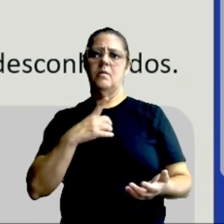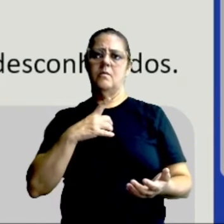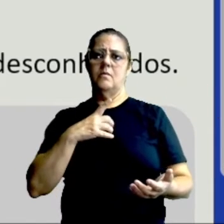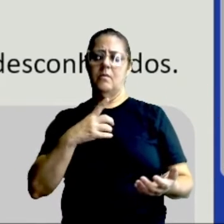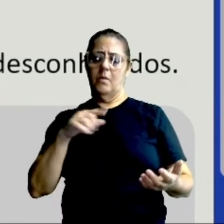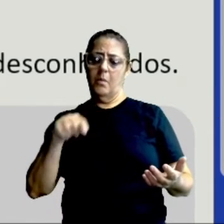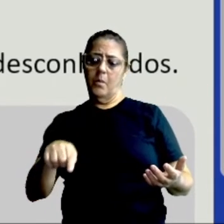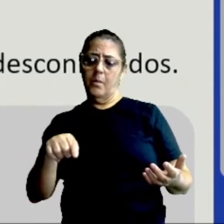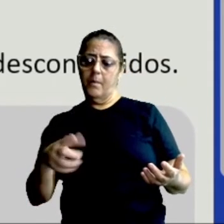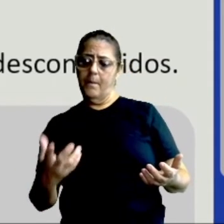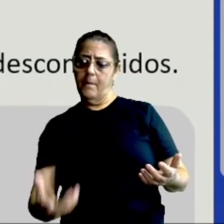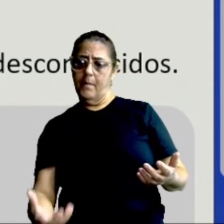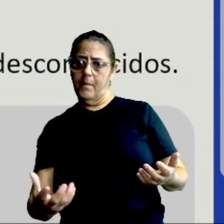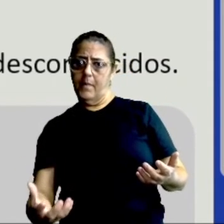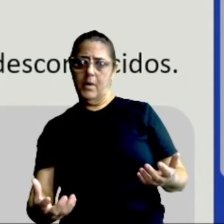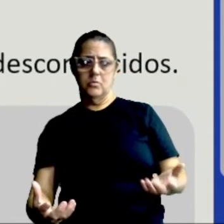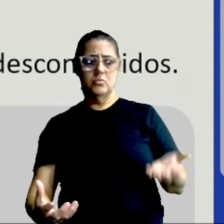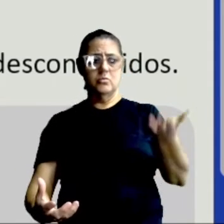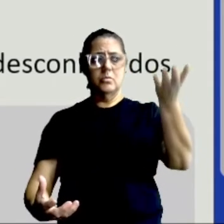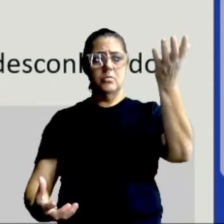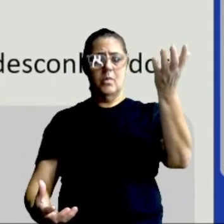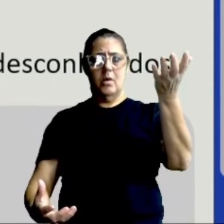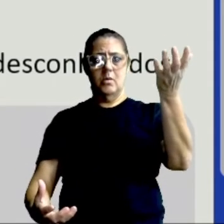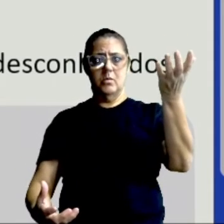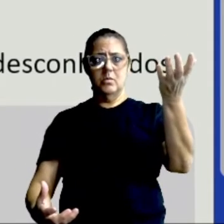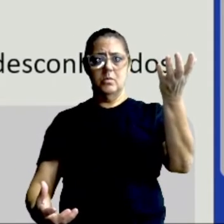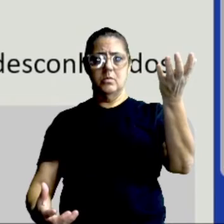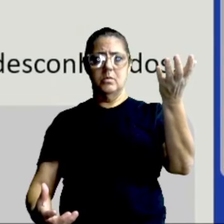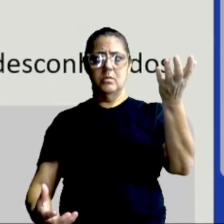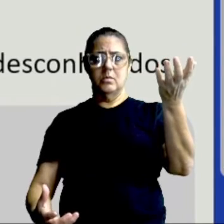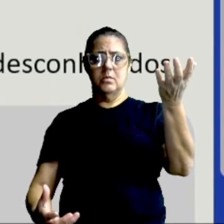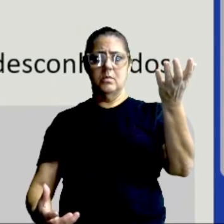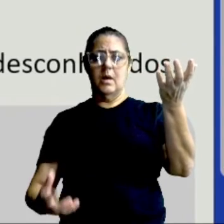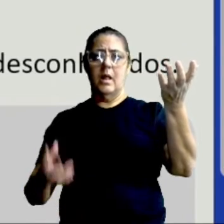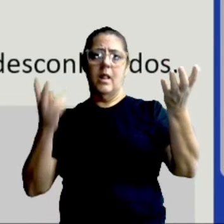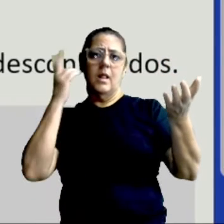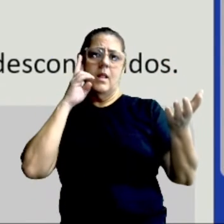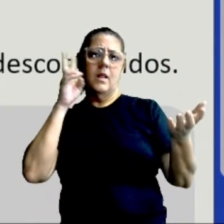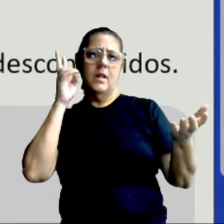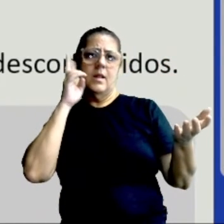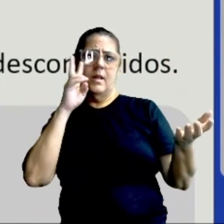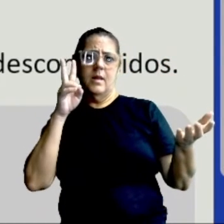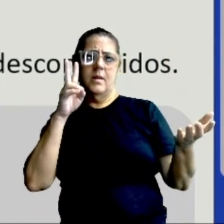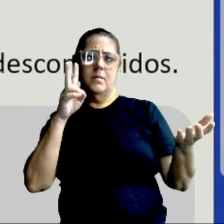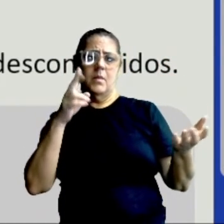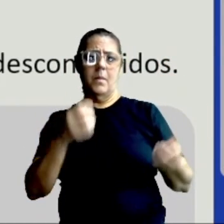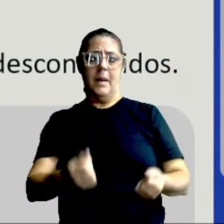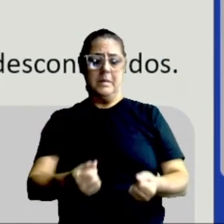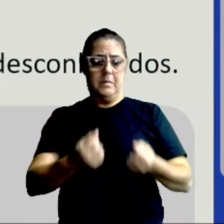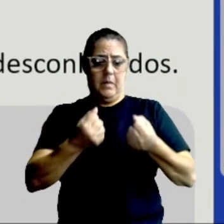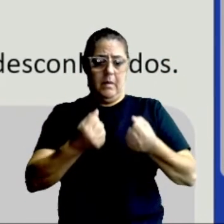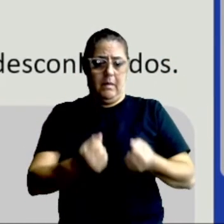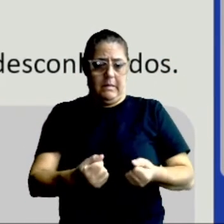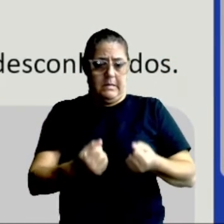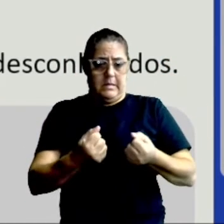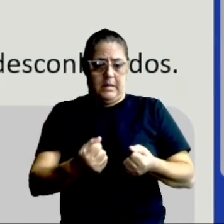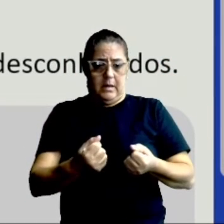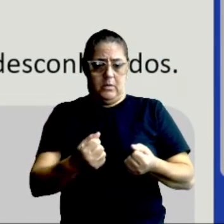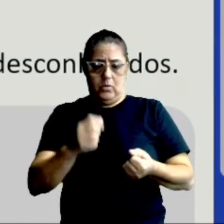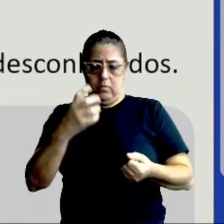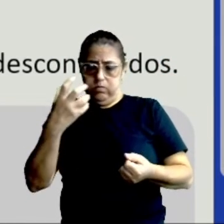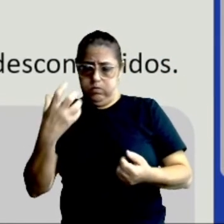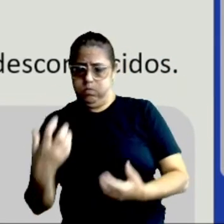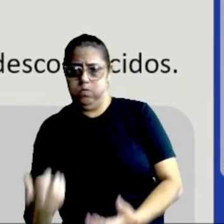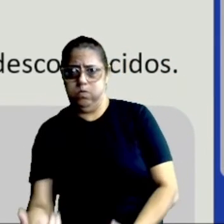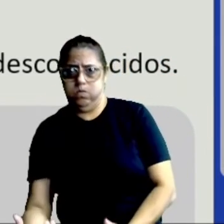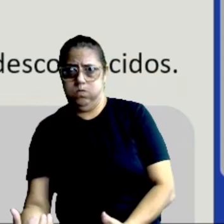fica no baixo ou é o que fica no alto? Então, se liga, lembra que o mais pesado, ele sempre vai ficar para